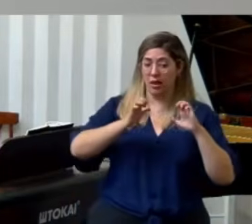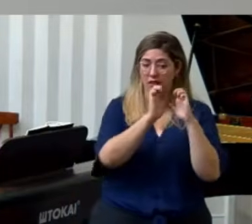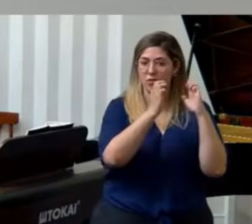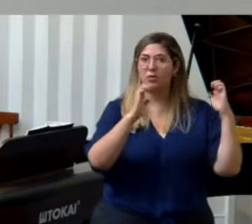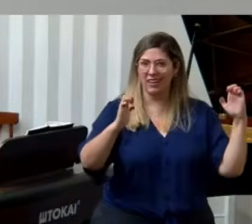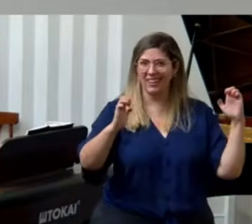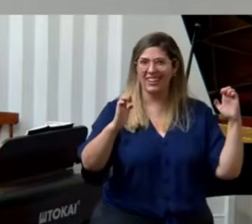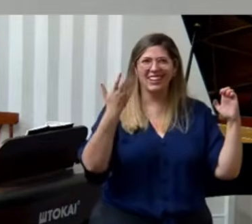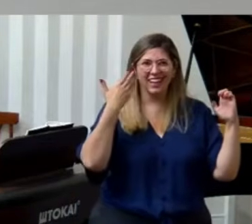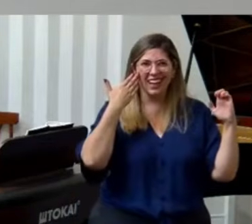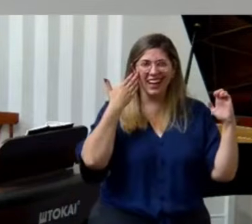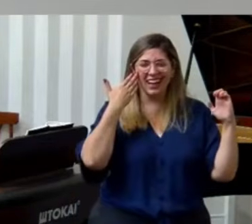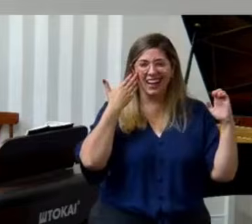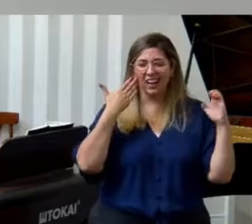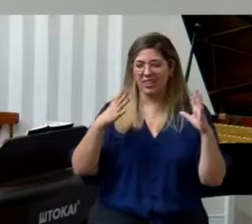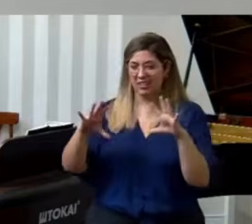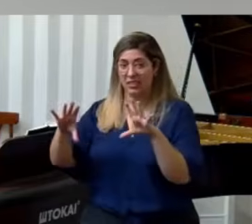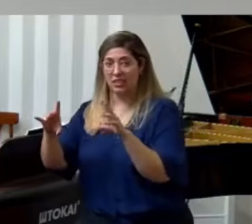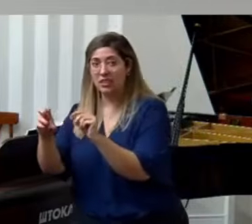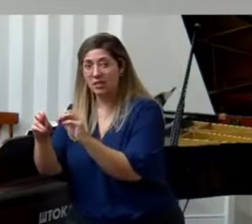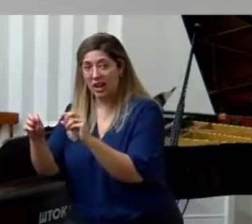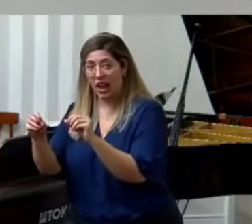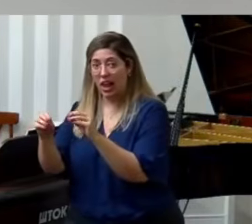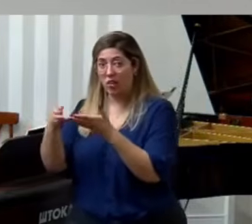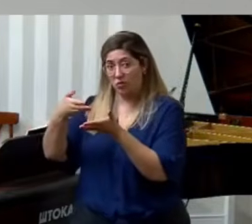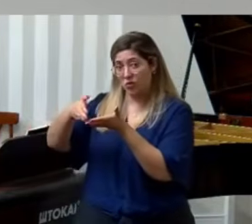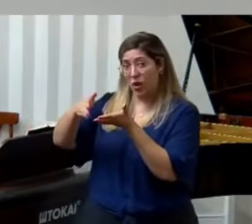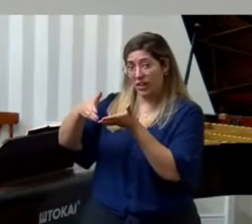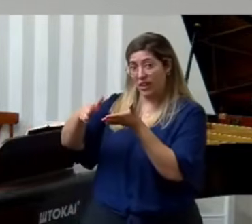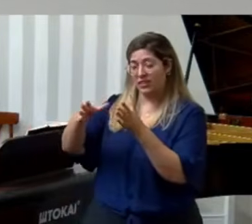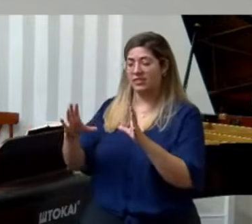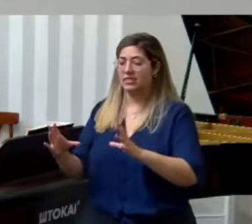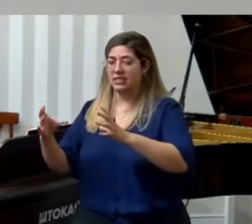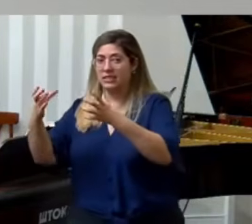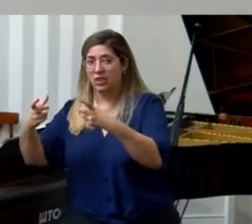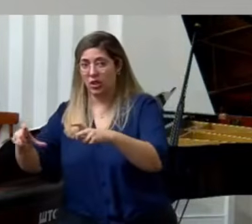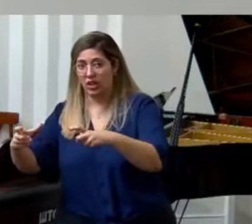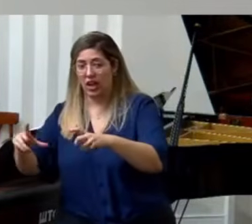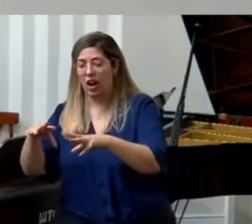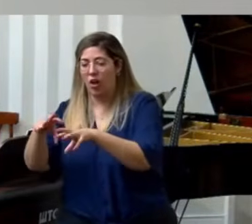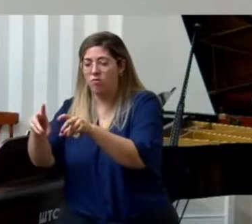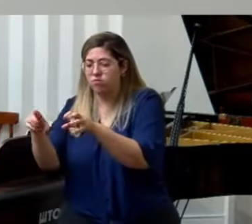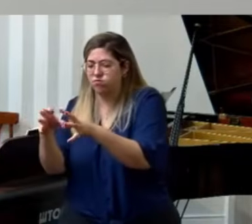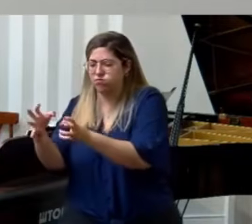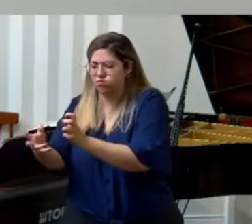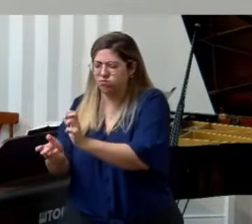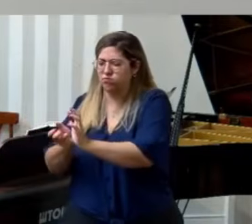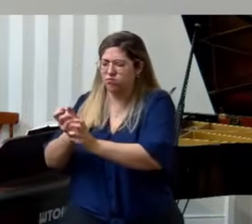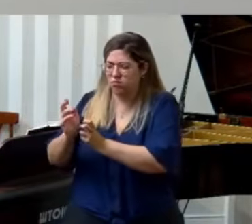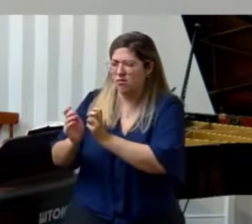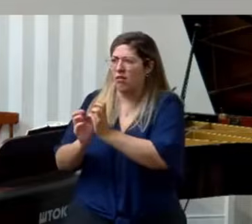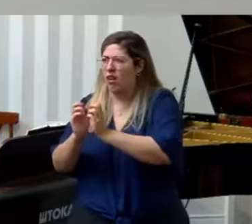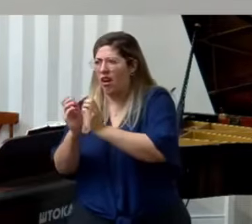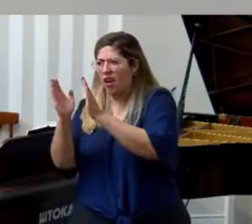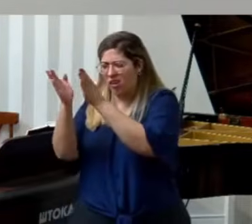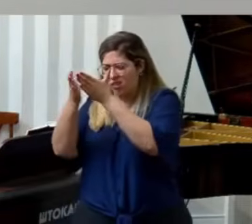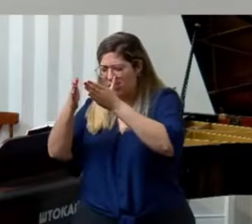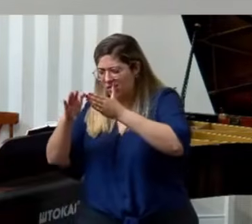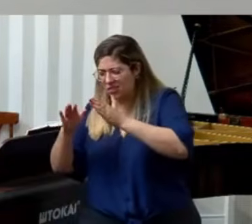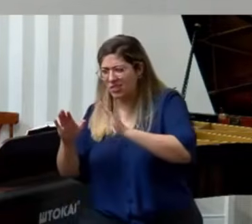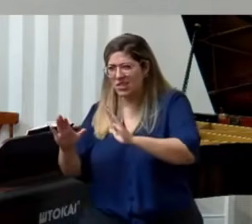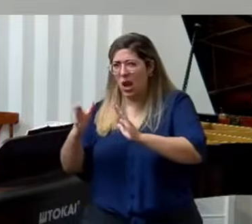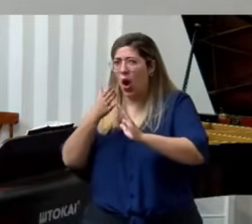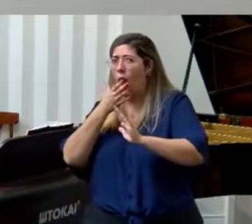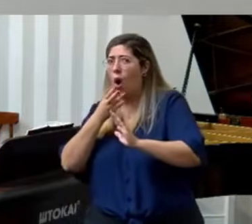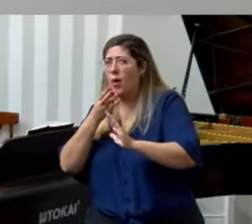Deus forma o homem, sopra nele o seu espírito de vida, o homem passa a ser alma vivente, e Deus então planta o Jardim do Éden com